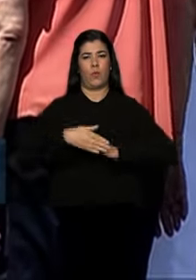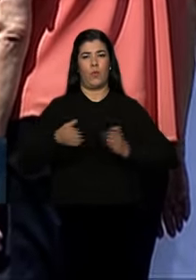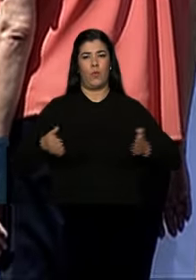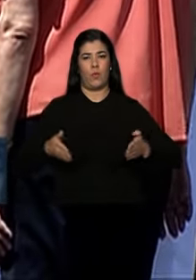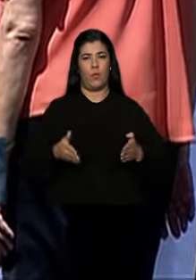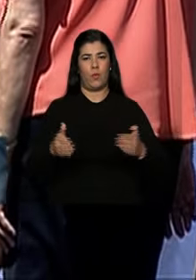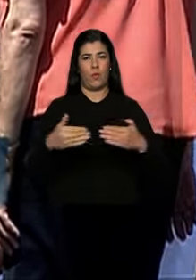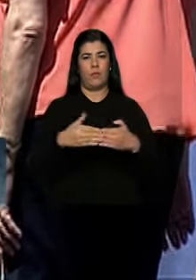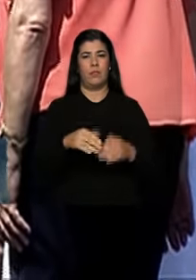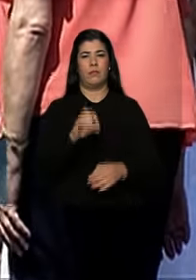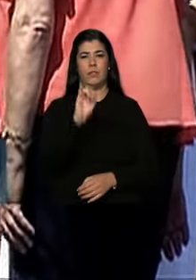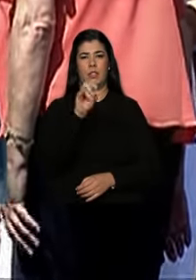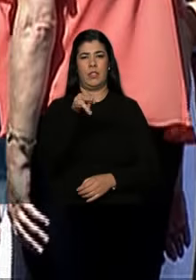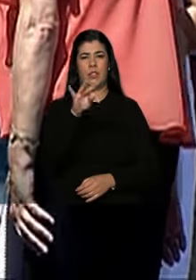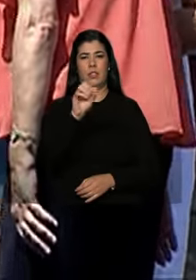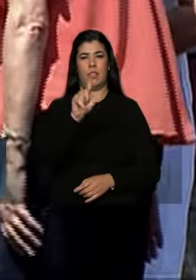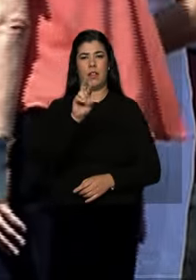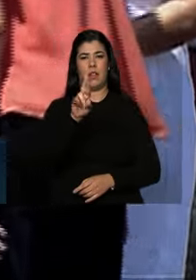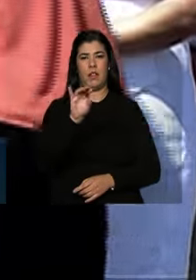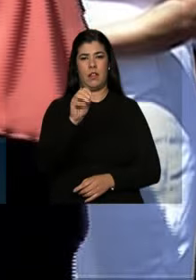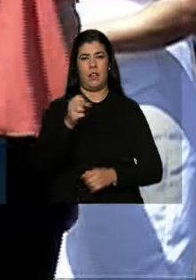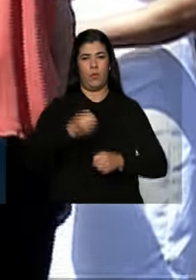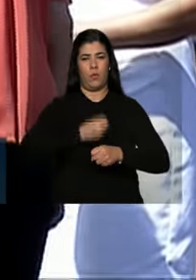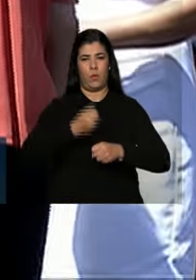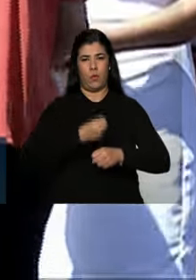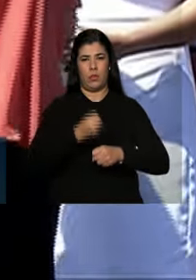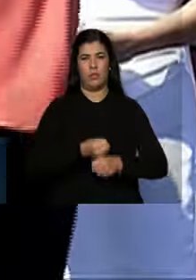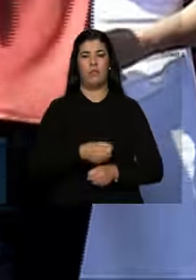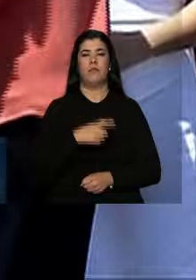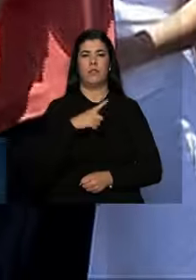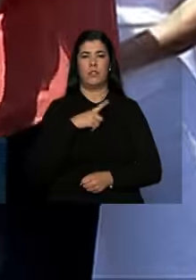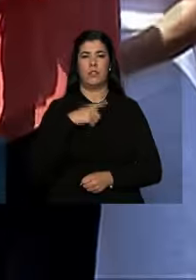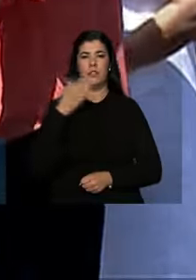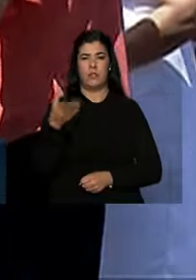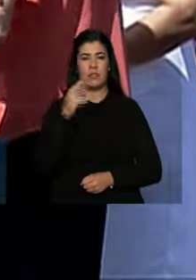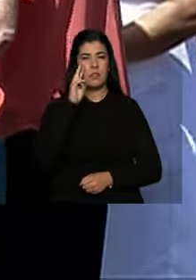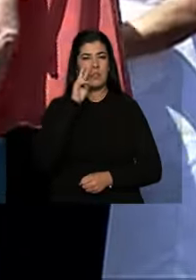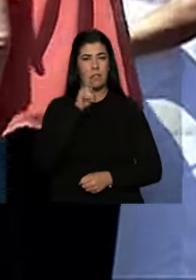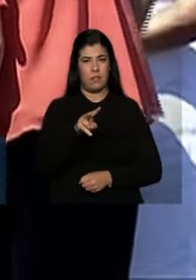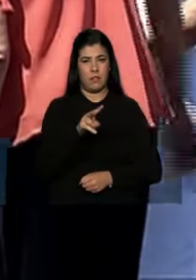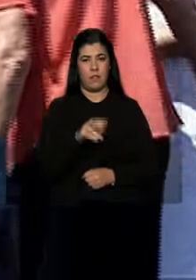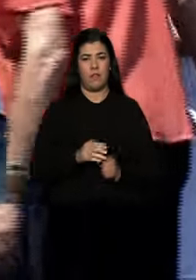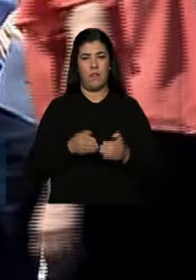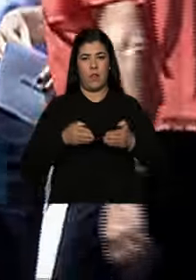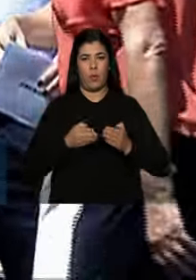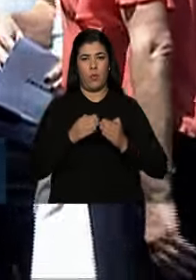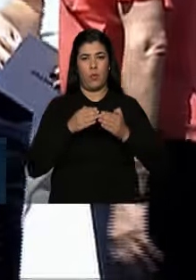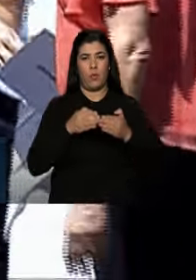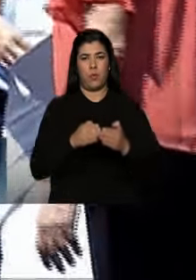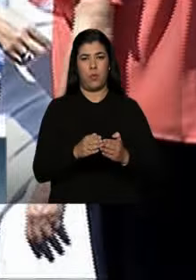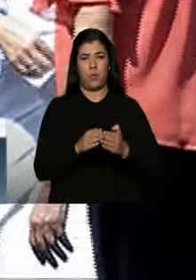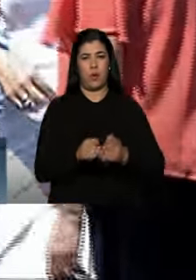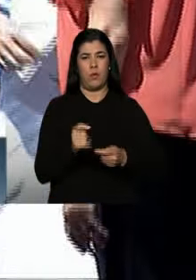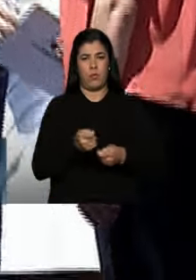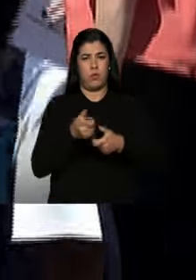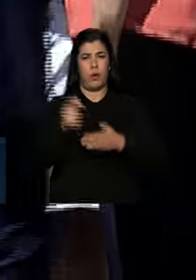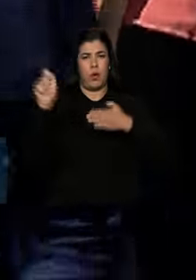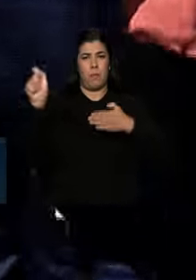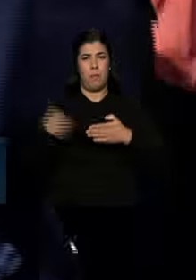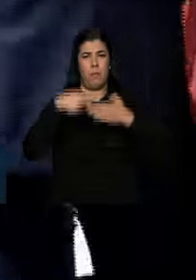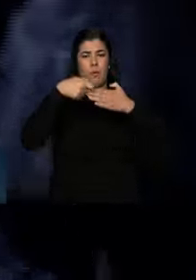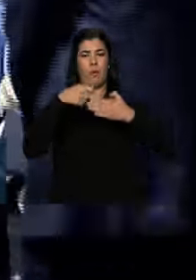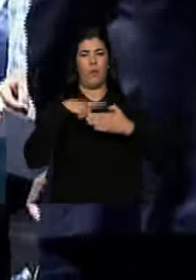Agora será feita a cerimônia de batismo do navio Marcílio Dias.